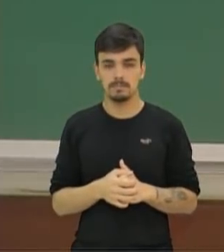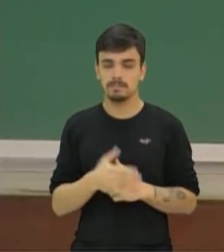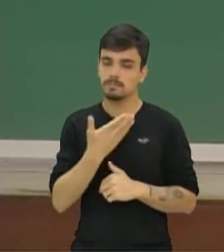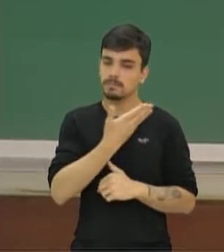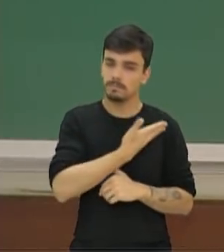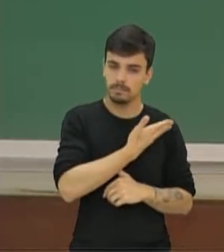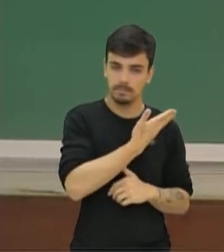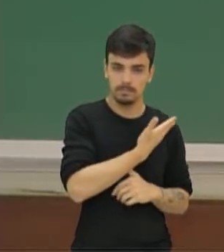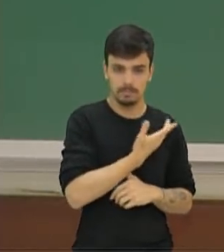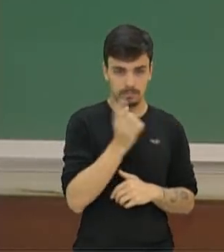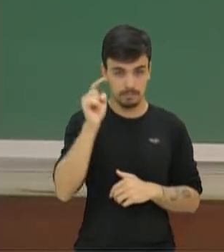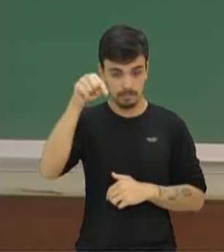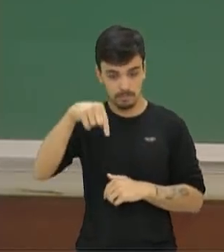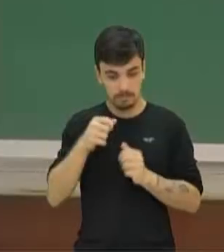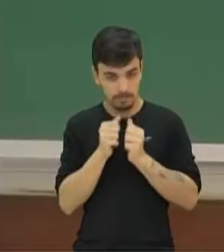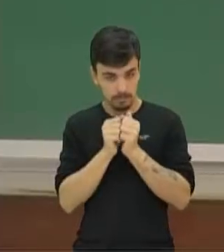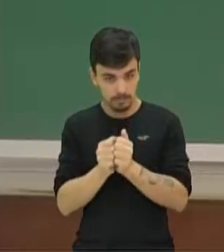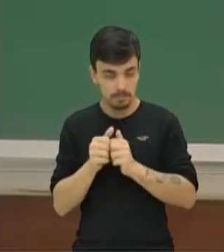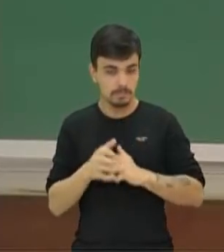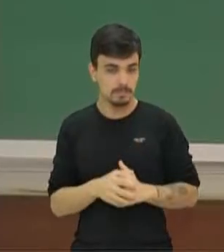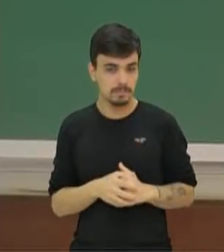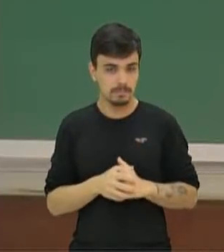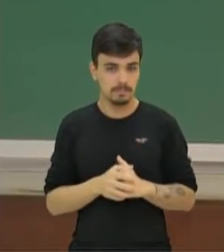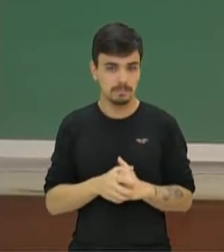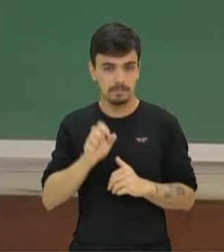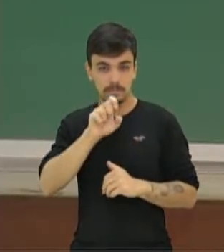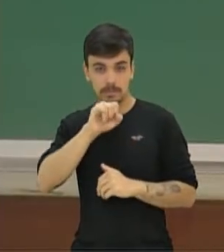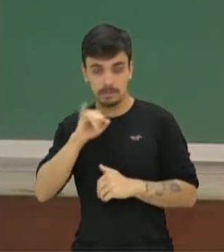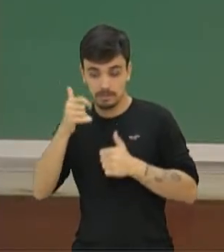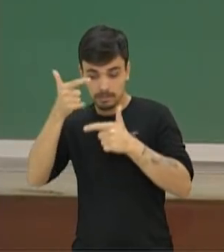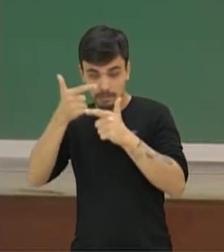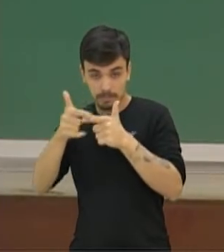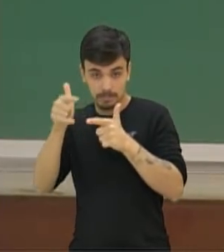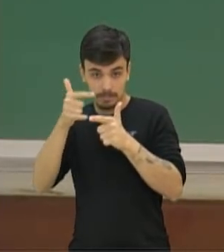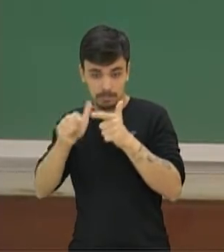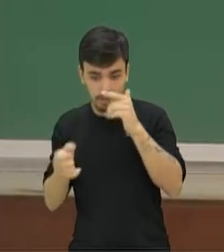Amigo, estou aqui. Se o problema